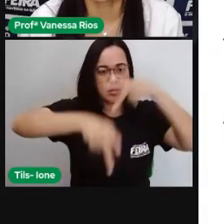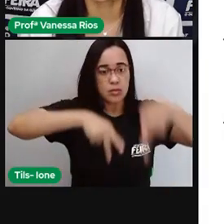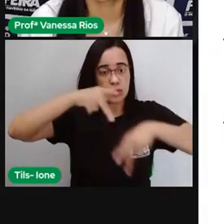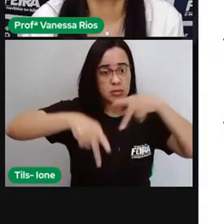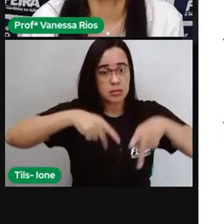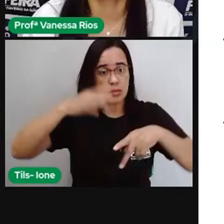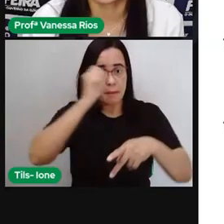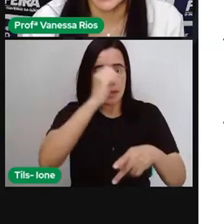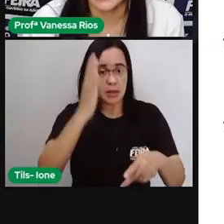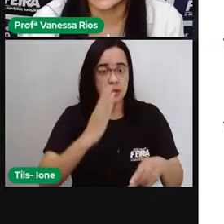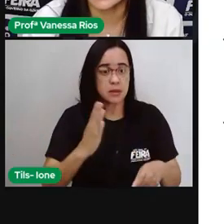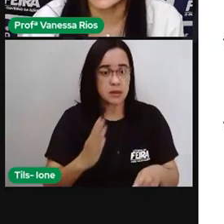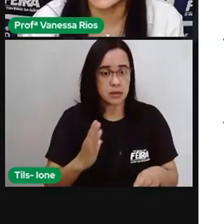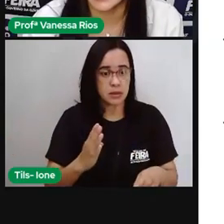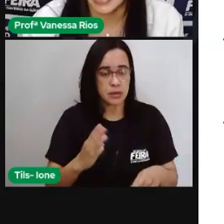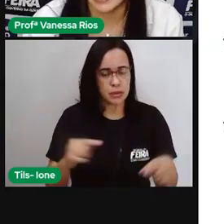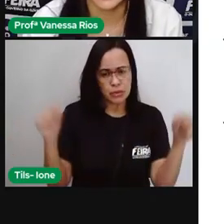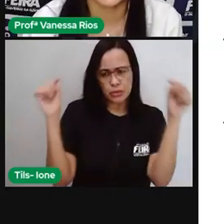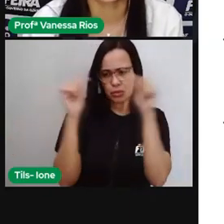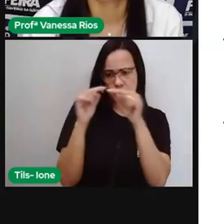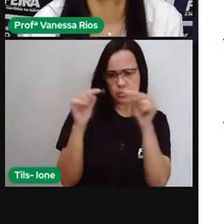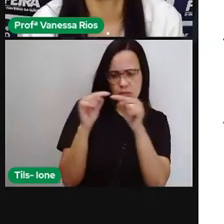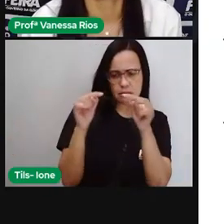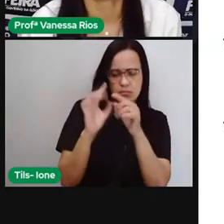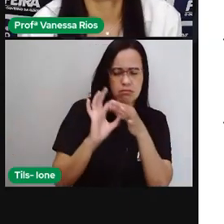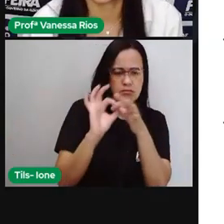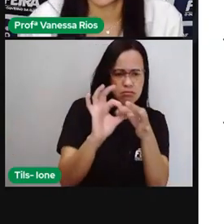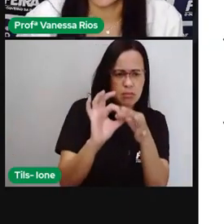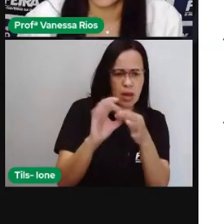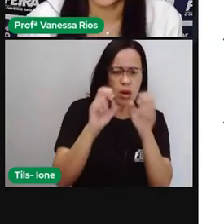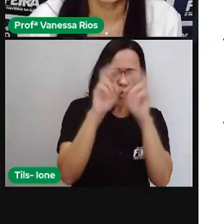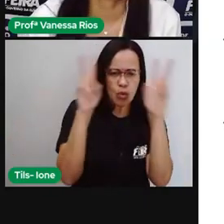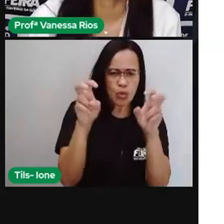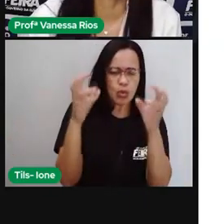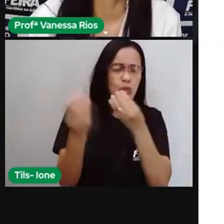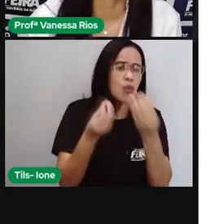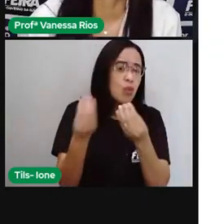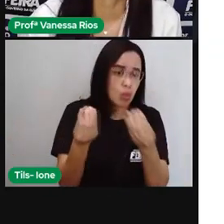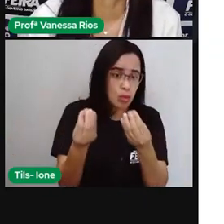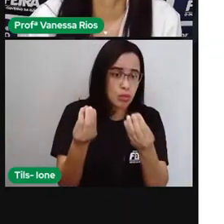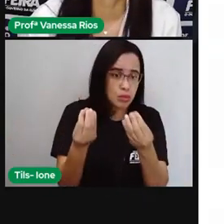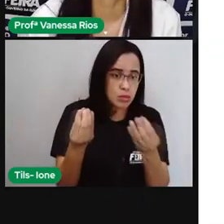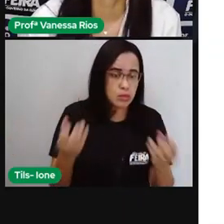pode se associar, se ligar a esse tema?